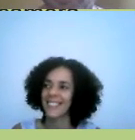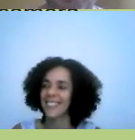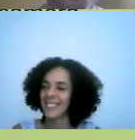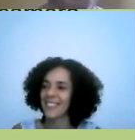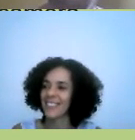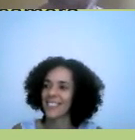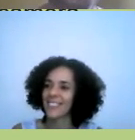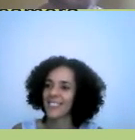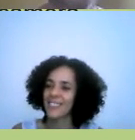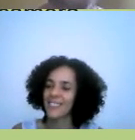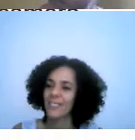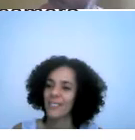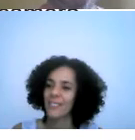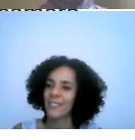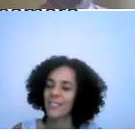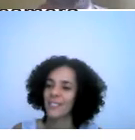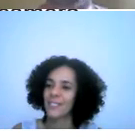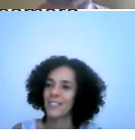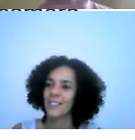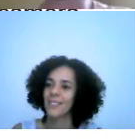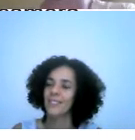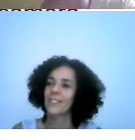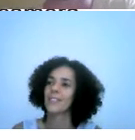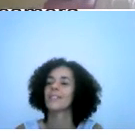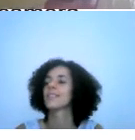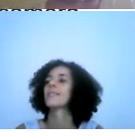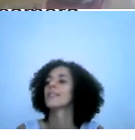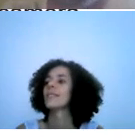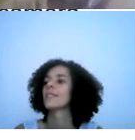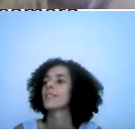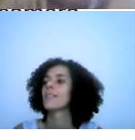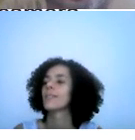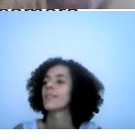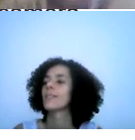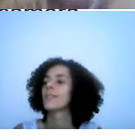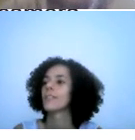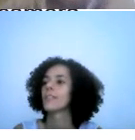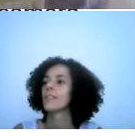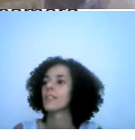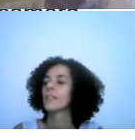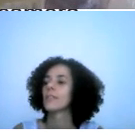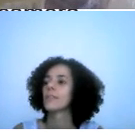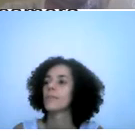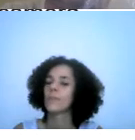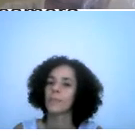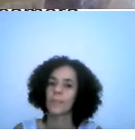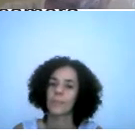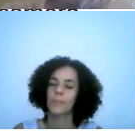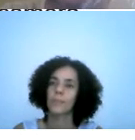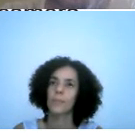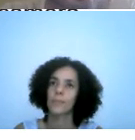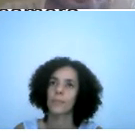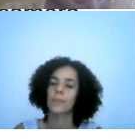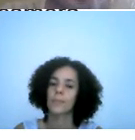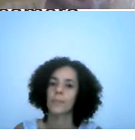módulos anteriores. Tá? Dentro desse conjunto, conjunto de conteúdos, a gente vai trabalhar as